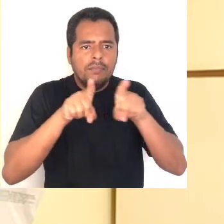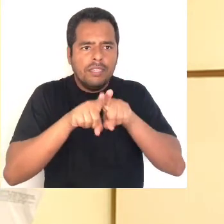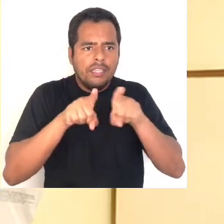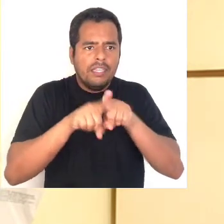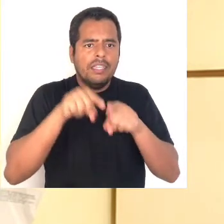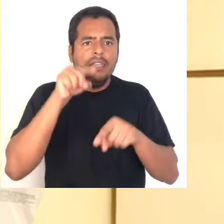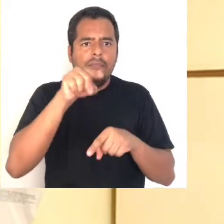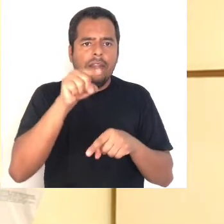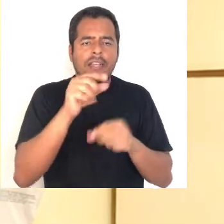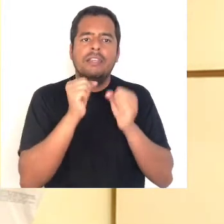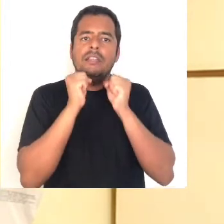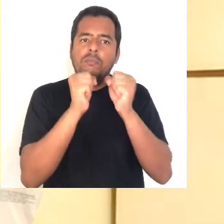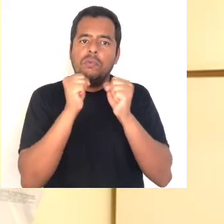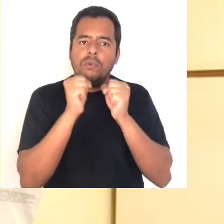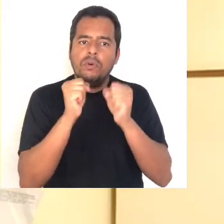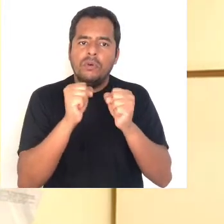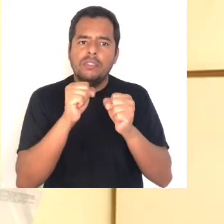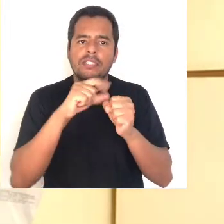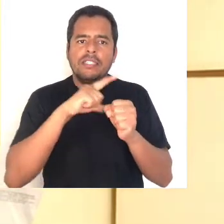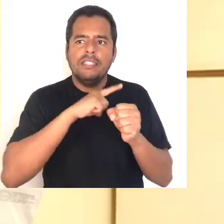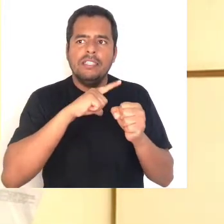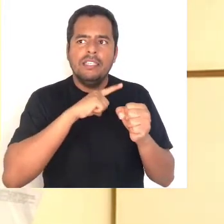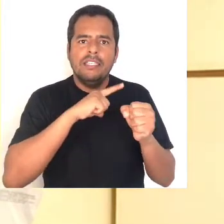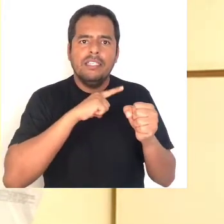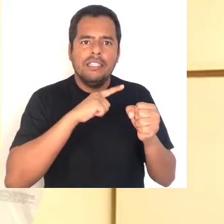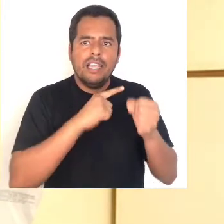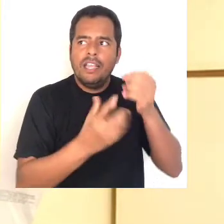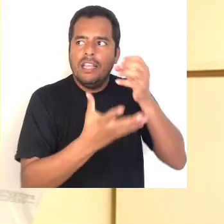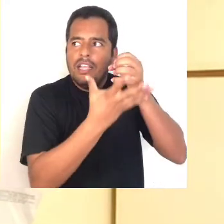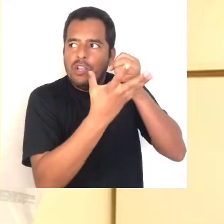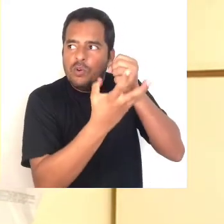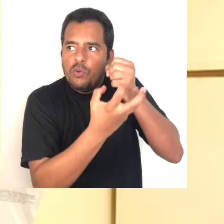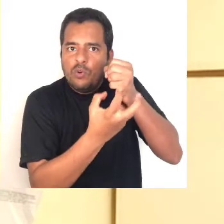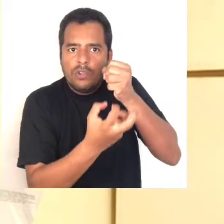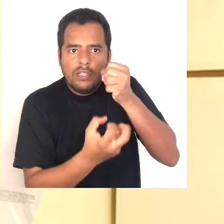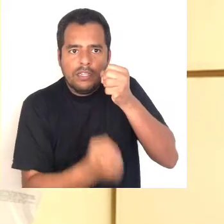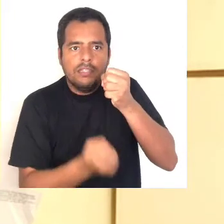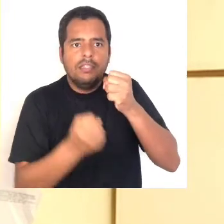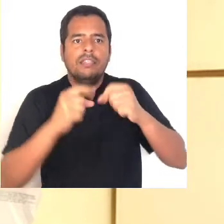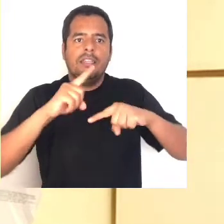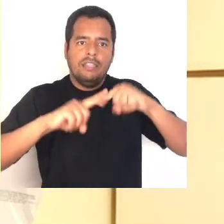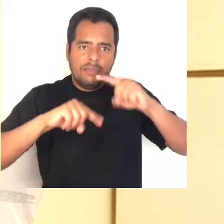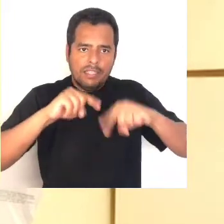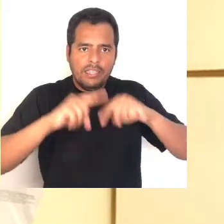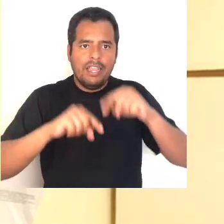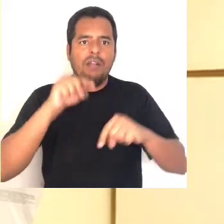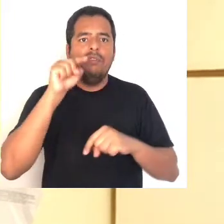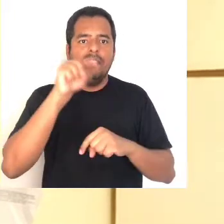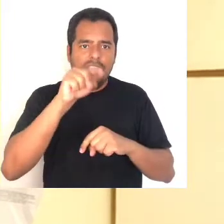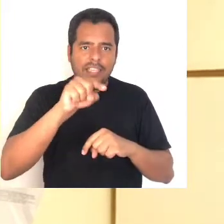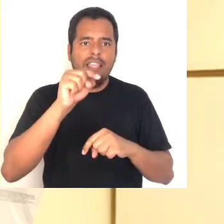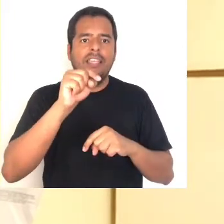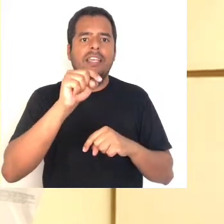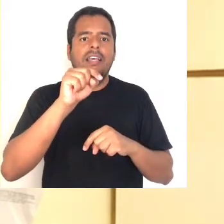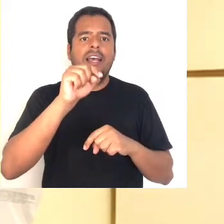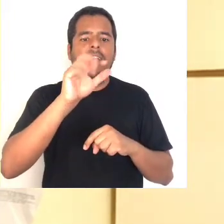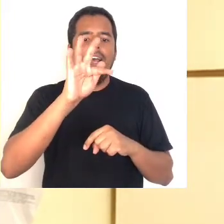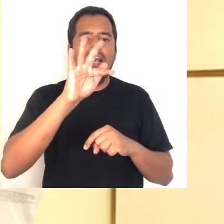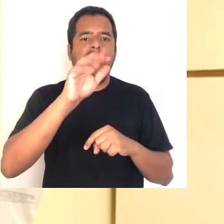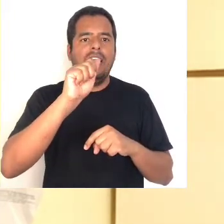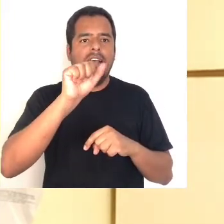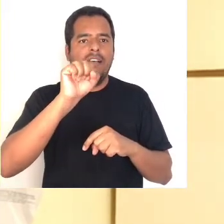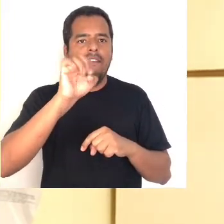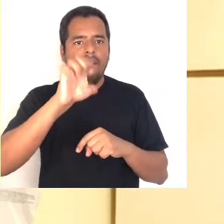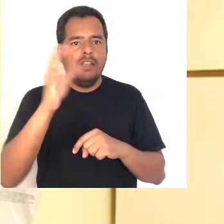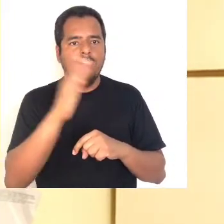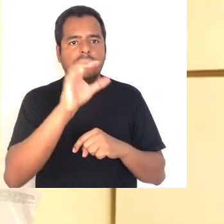fazendo essa filtração justamente para que você possa estar coletando este